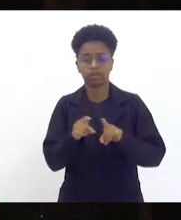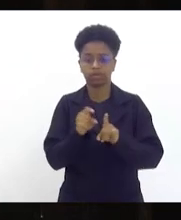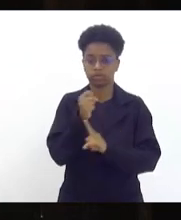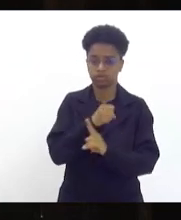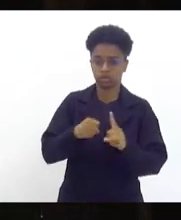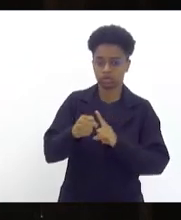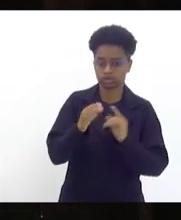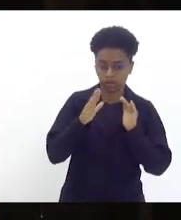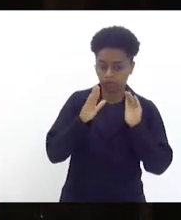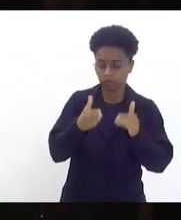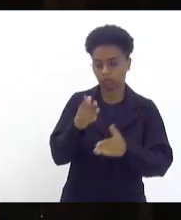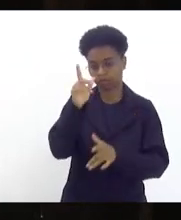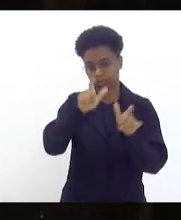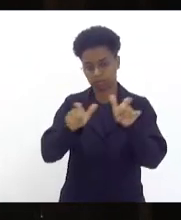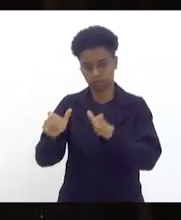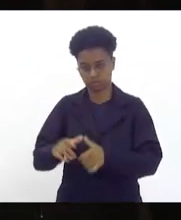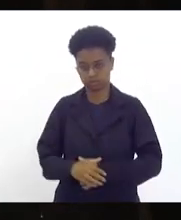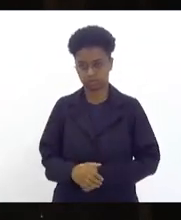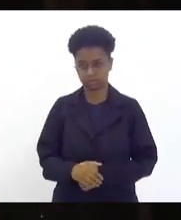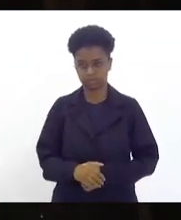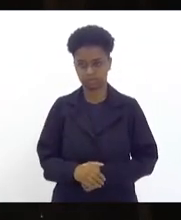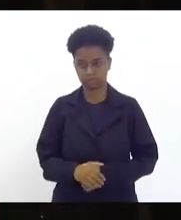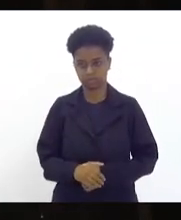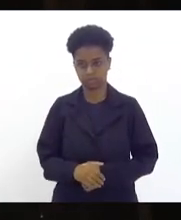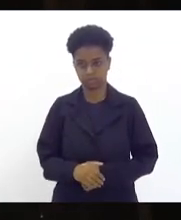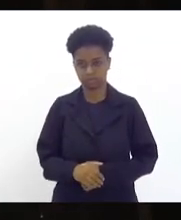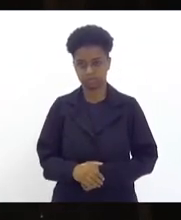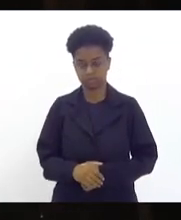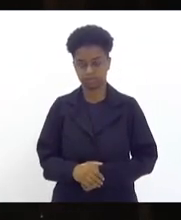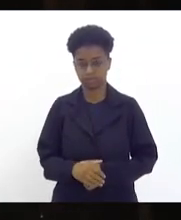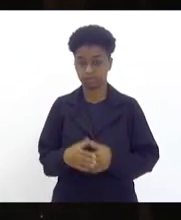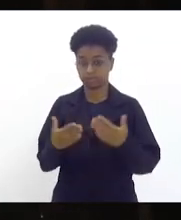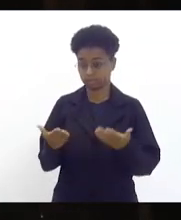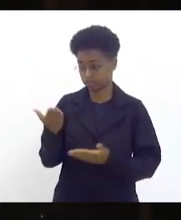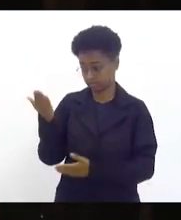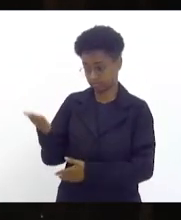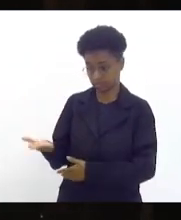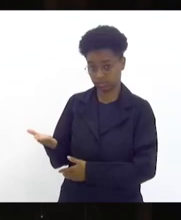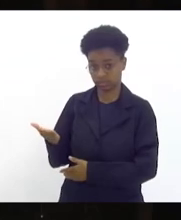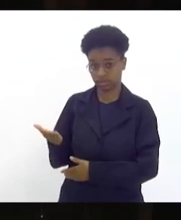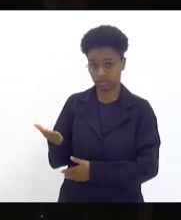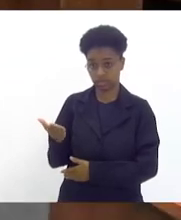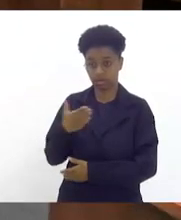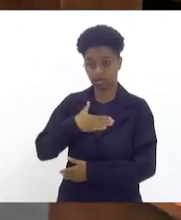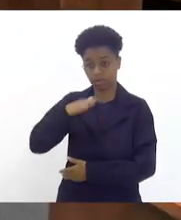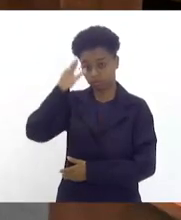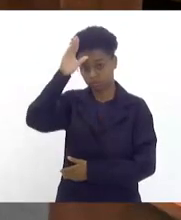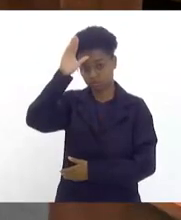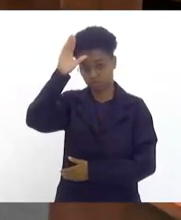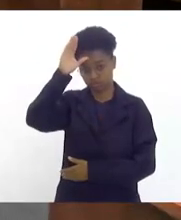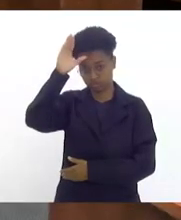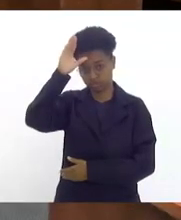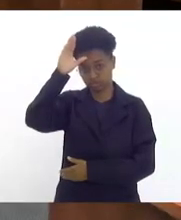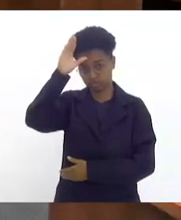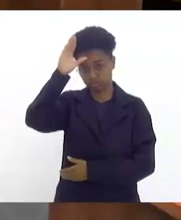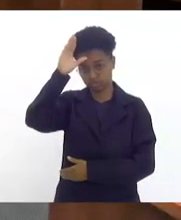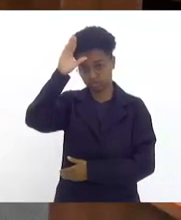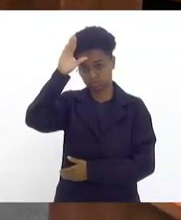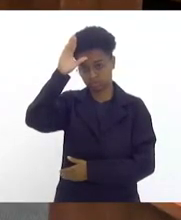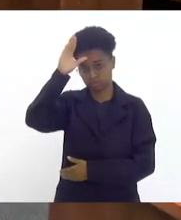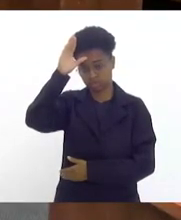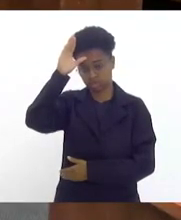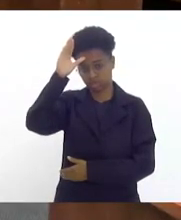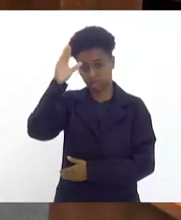pelas pessoas tá e Comandante plágio meu tio foi super